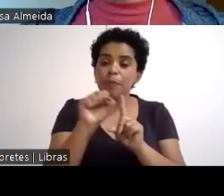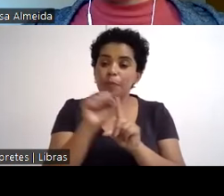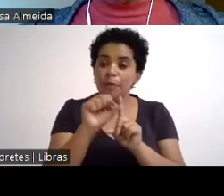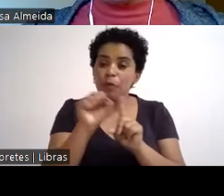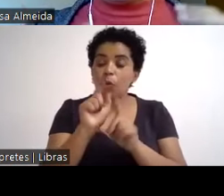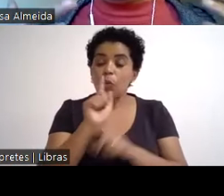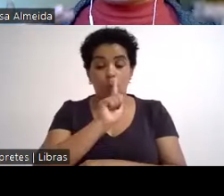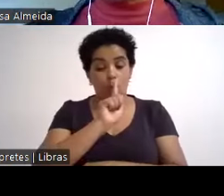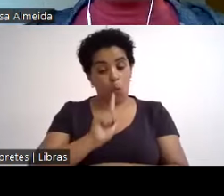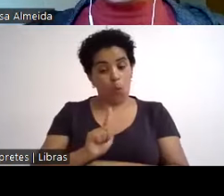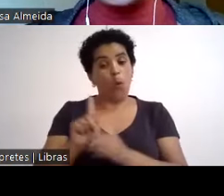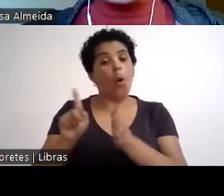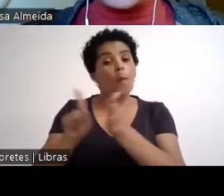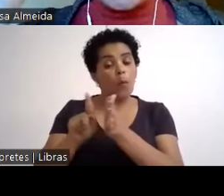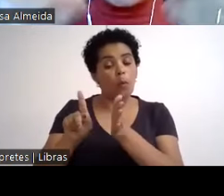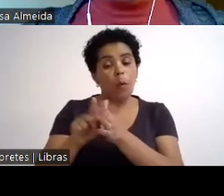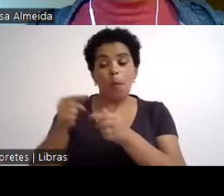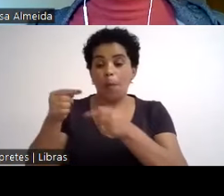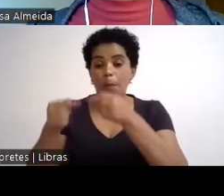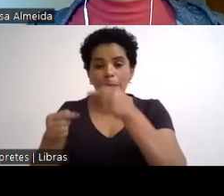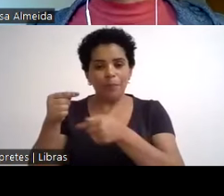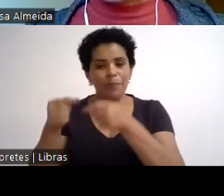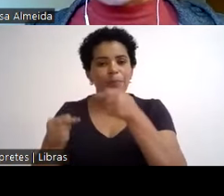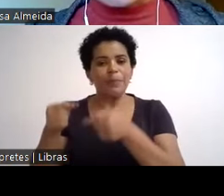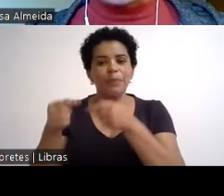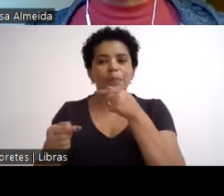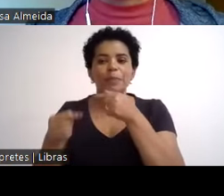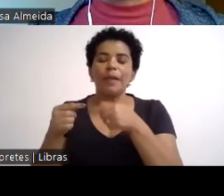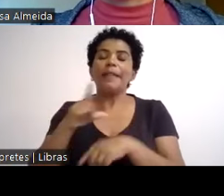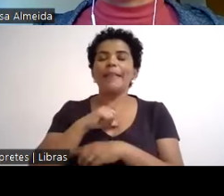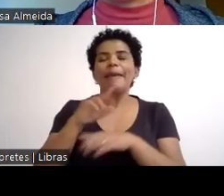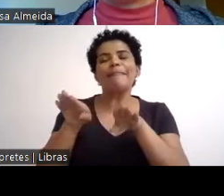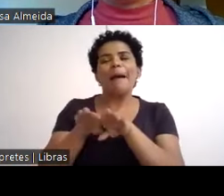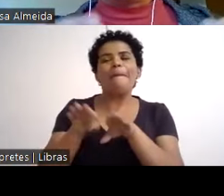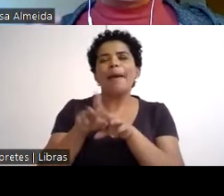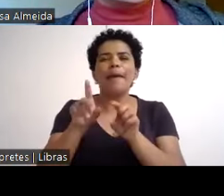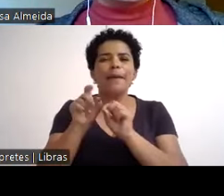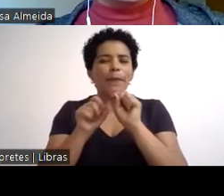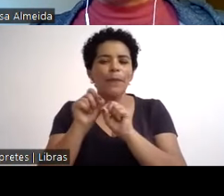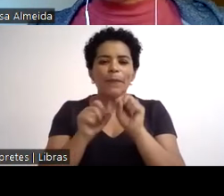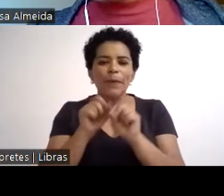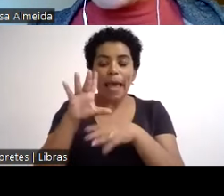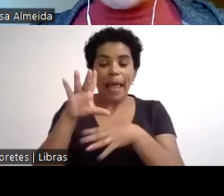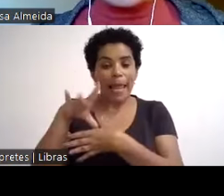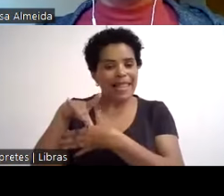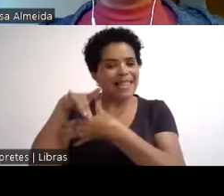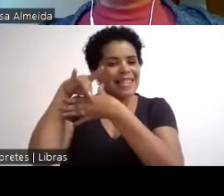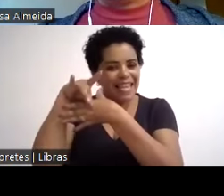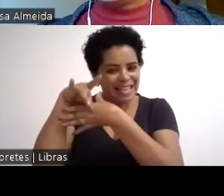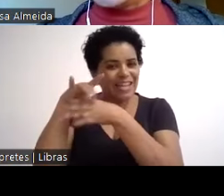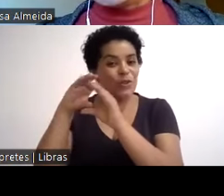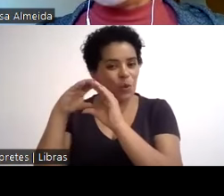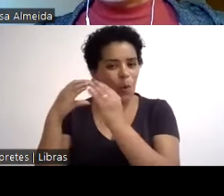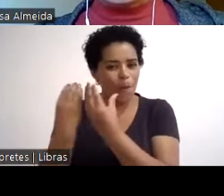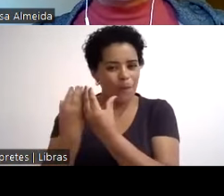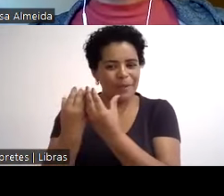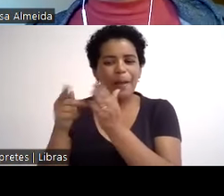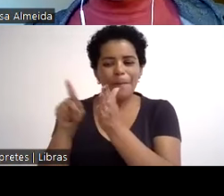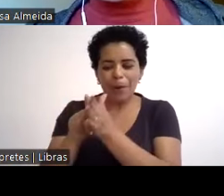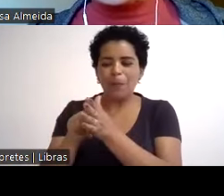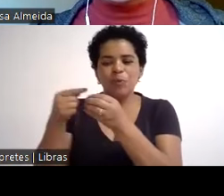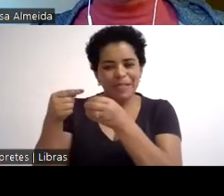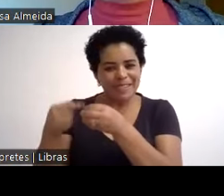governo político, né? A gente tem líderes comunitários, a gente tem